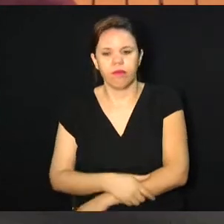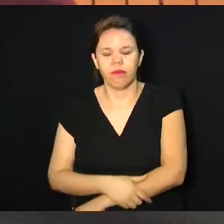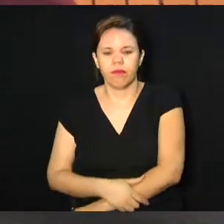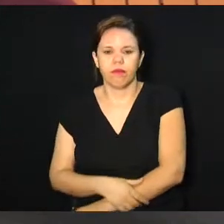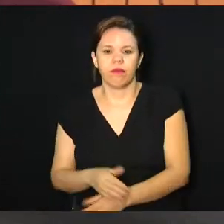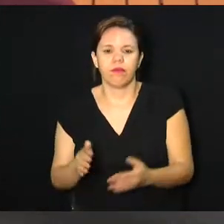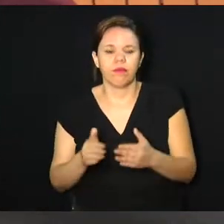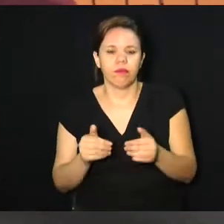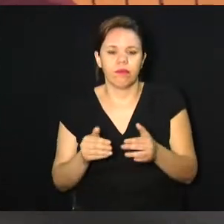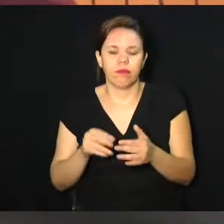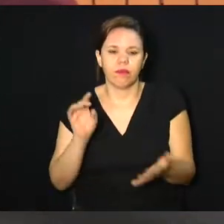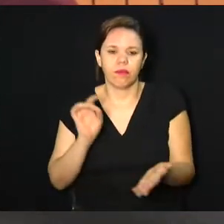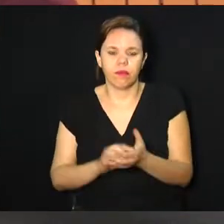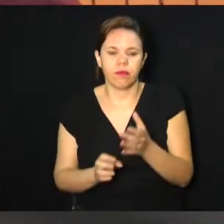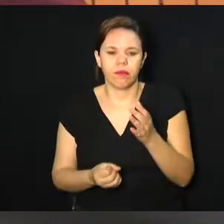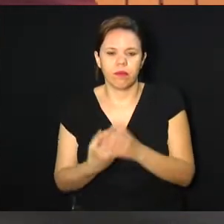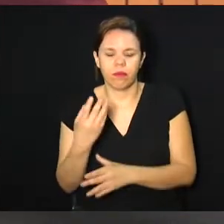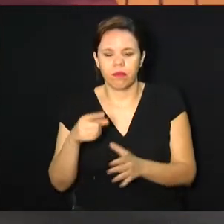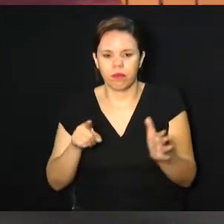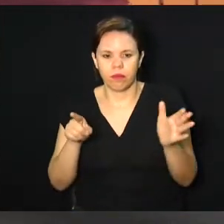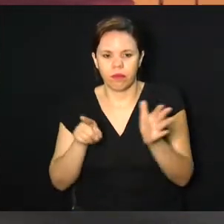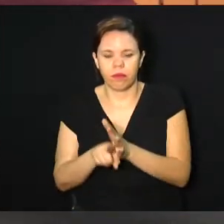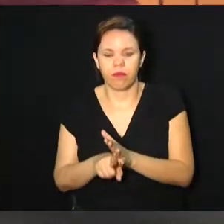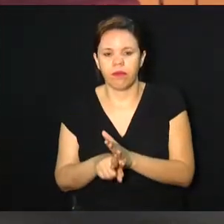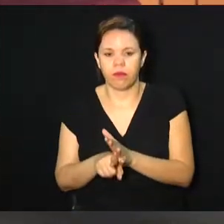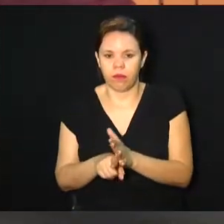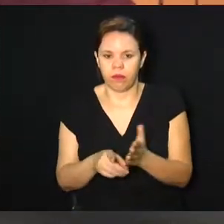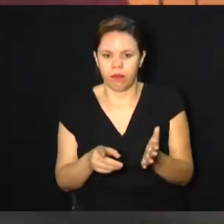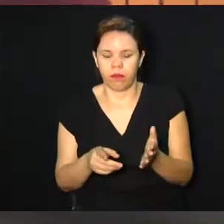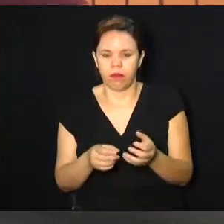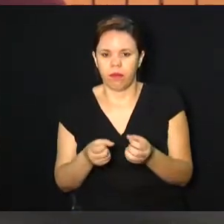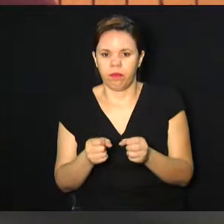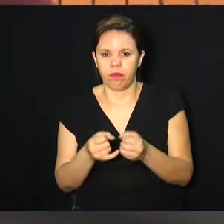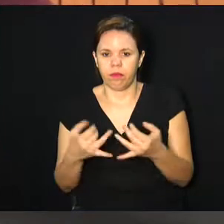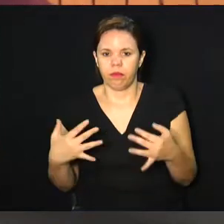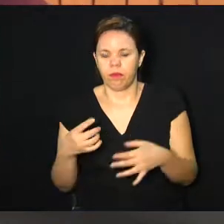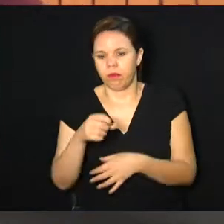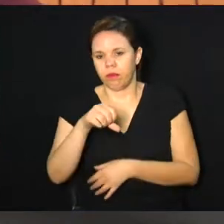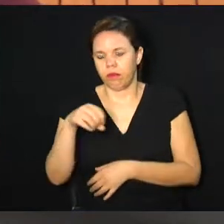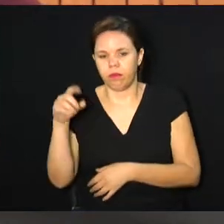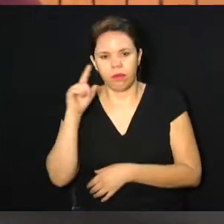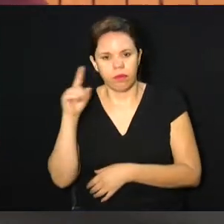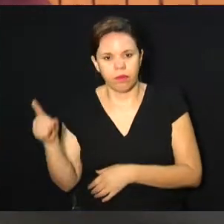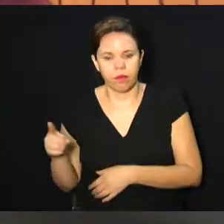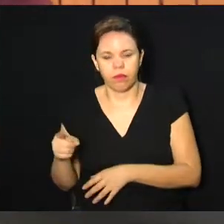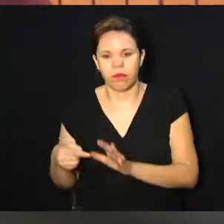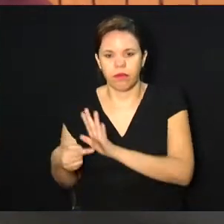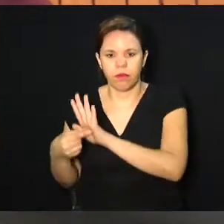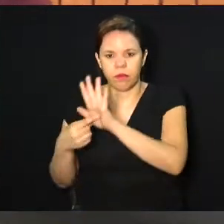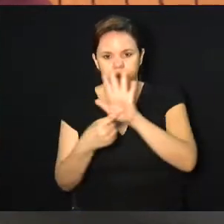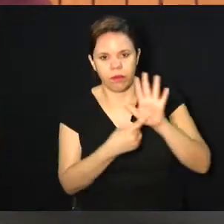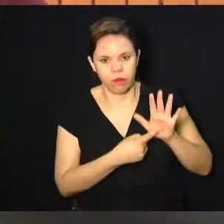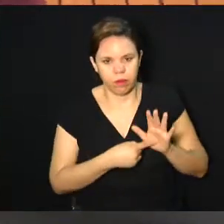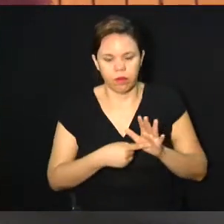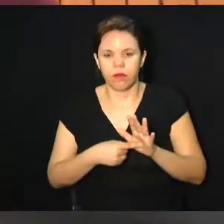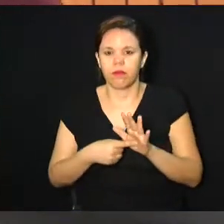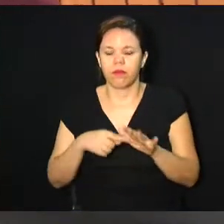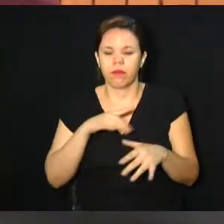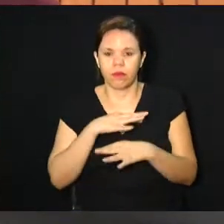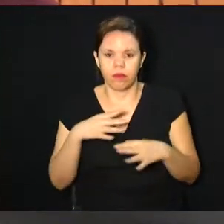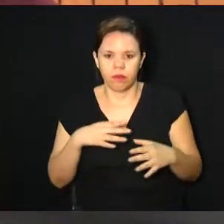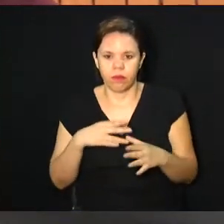pedindo que fosse realizada uma consulta pública ampla, de 90 dias, com apresentações pela cidade, nos